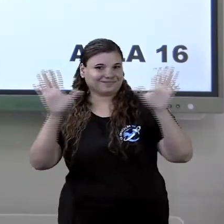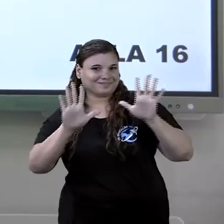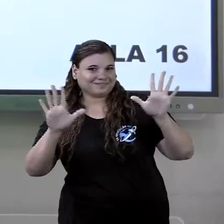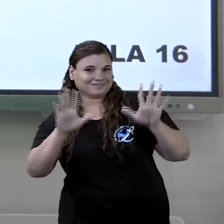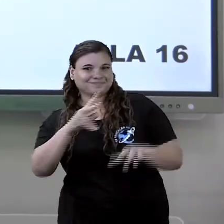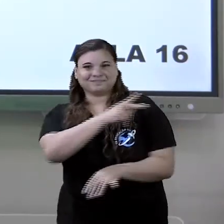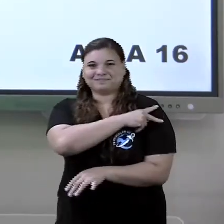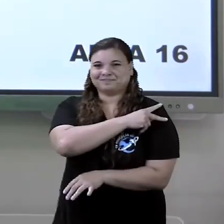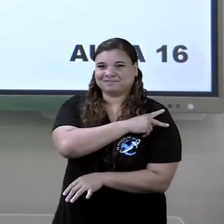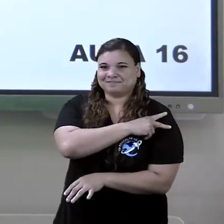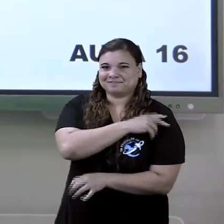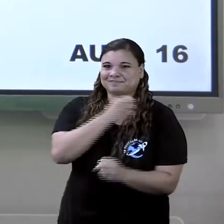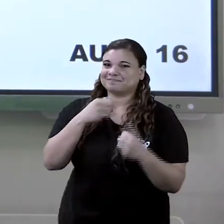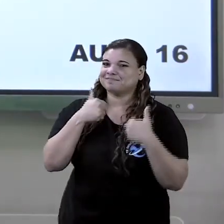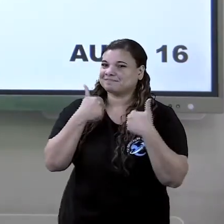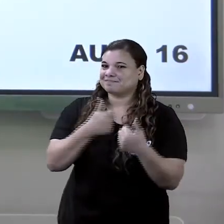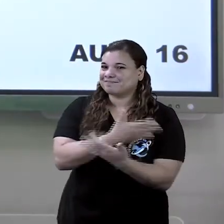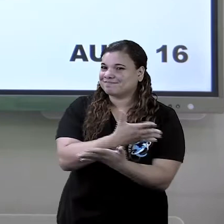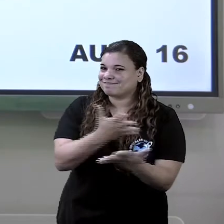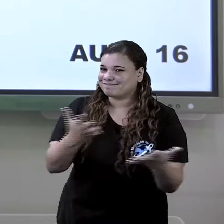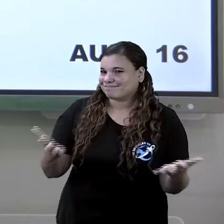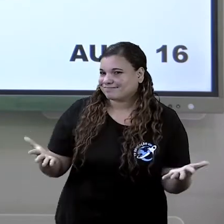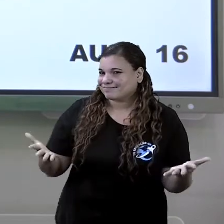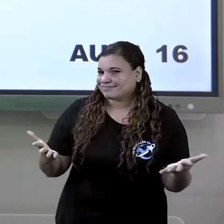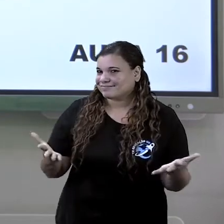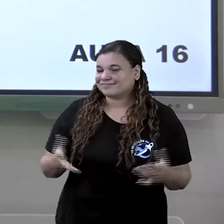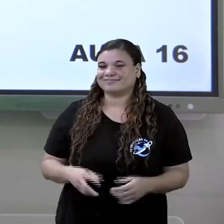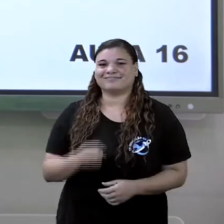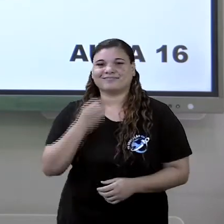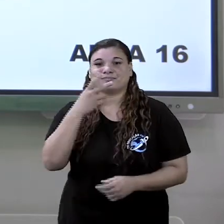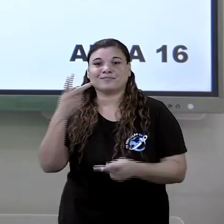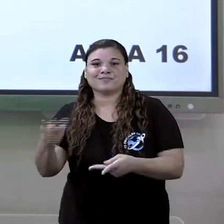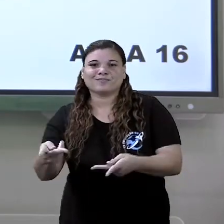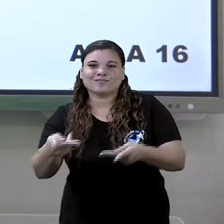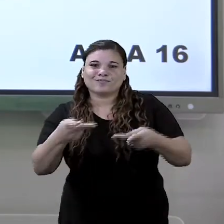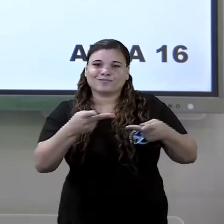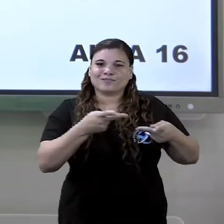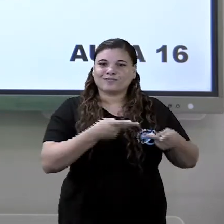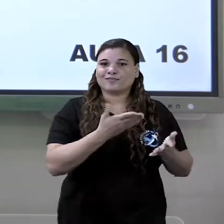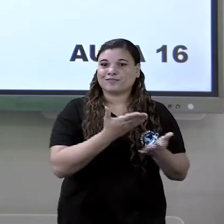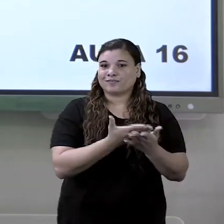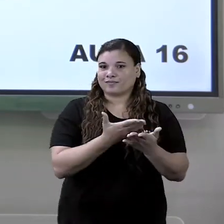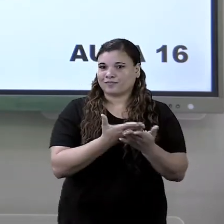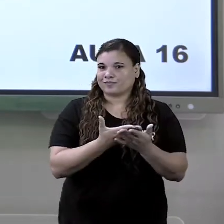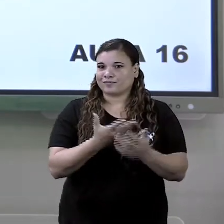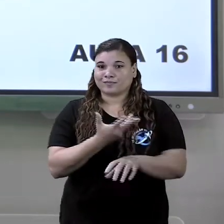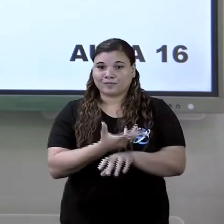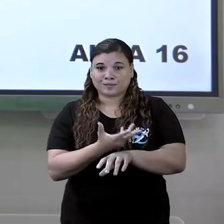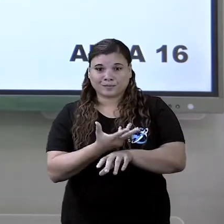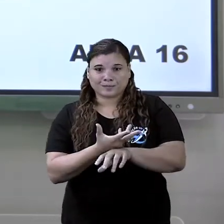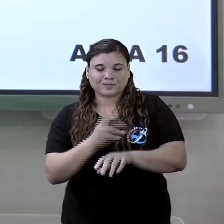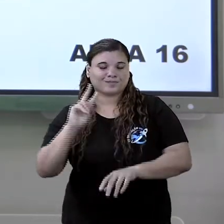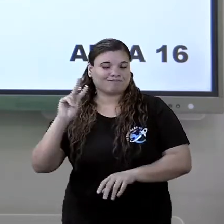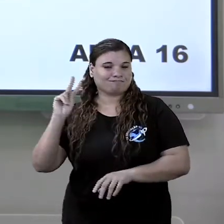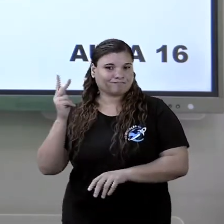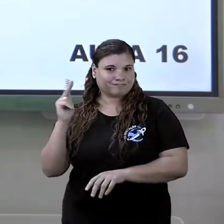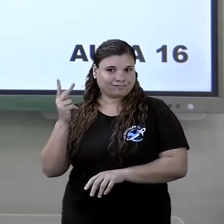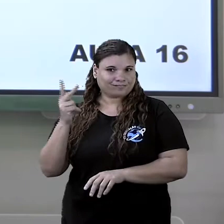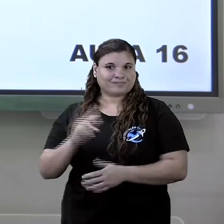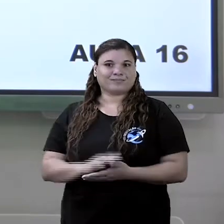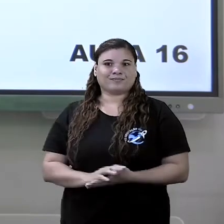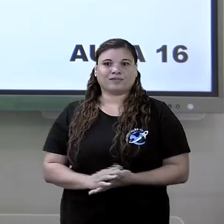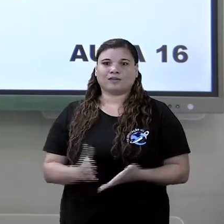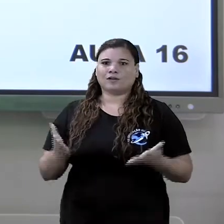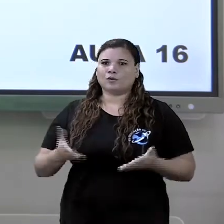Olá, segundo ano, tudo bem com vocês? Bem-vindos a mais uma aula do componente curricular de História. Vamos